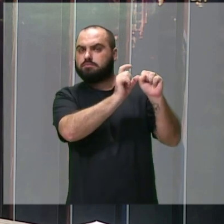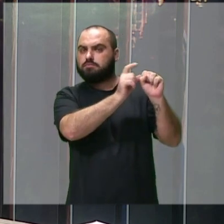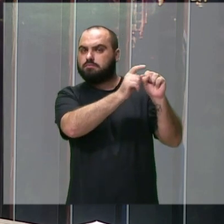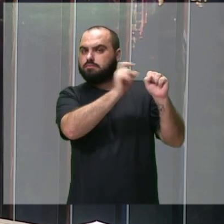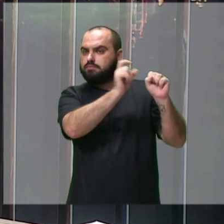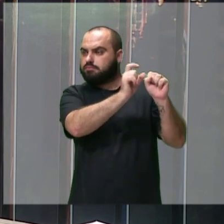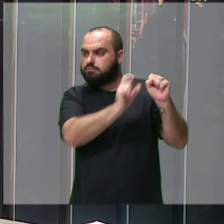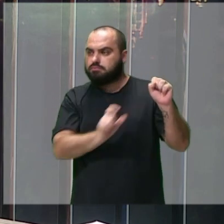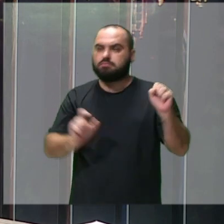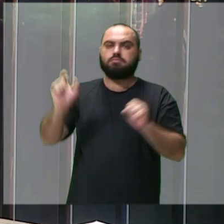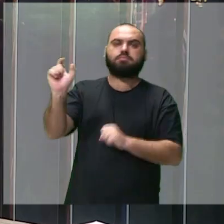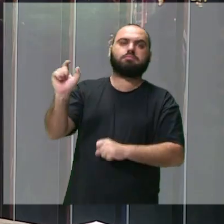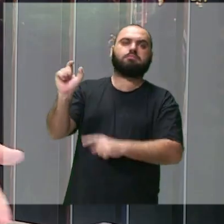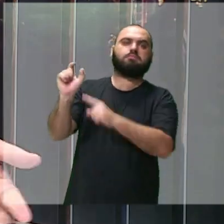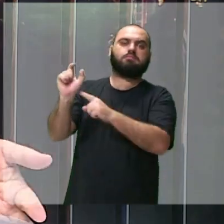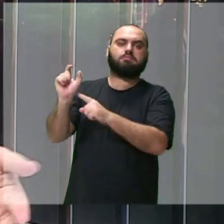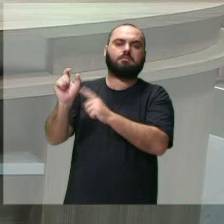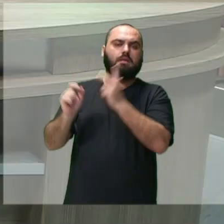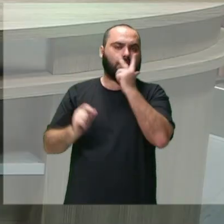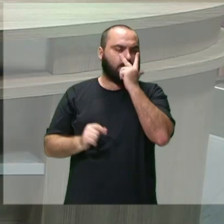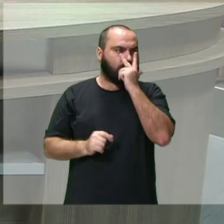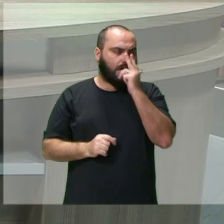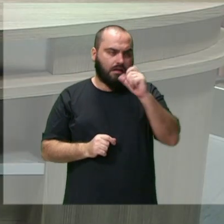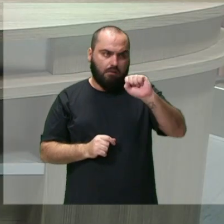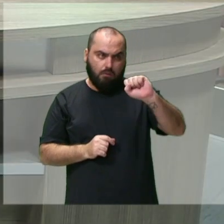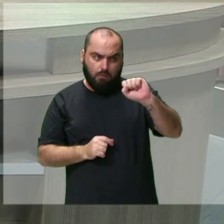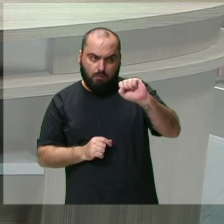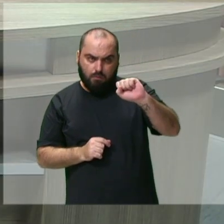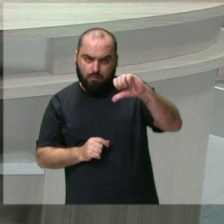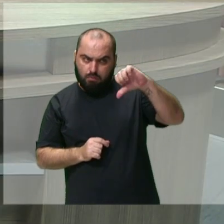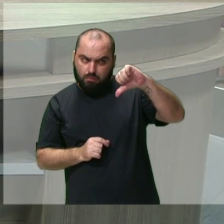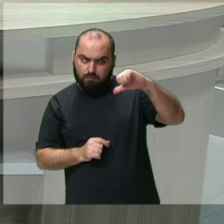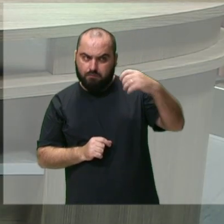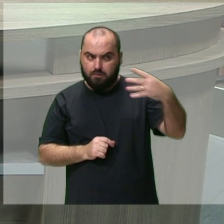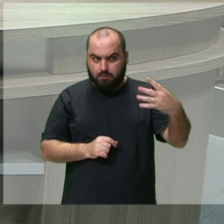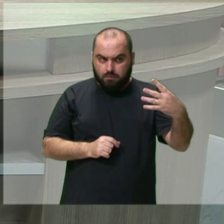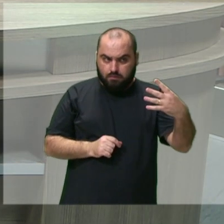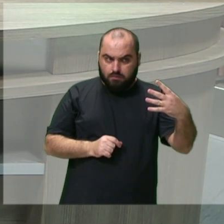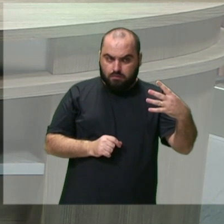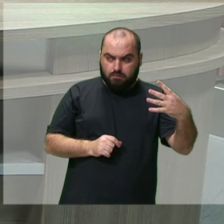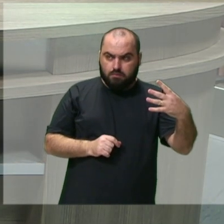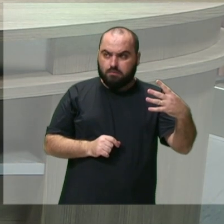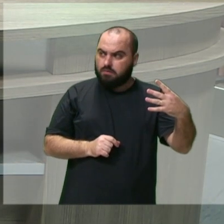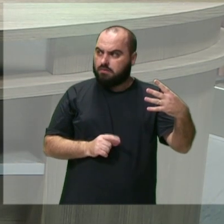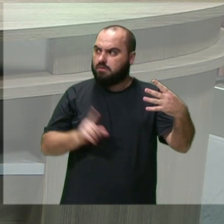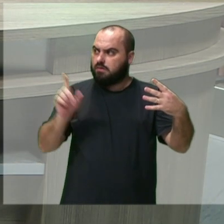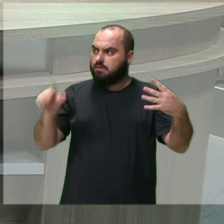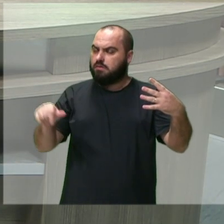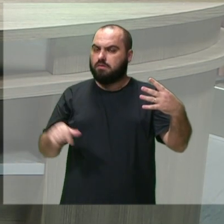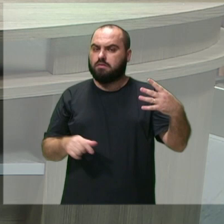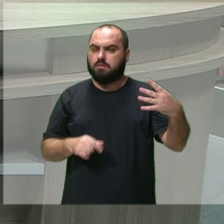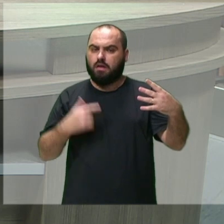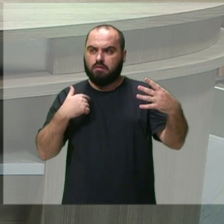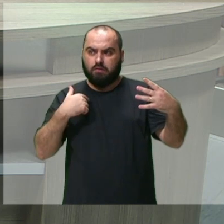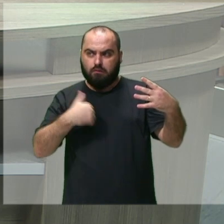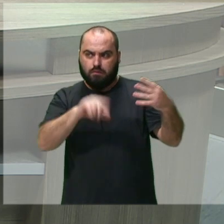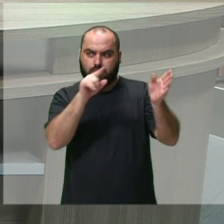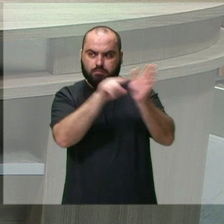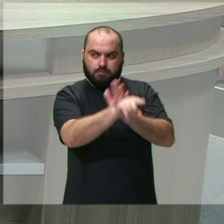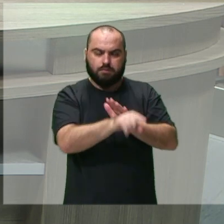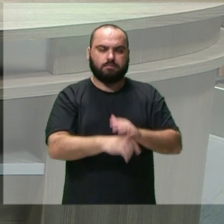como, eu acho que, se eu não me engano, foi em 94, né? Foi. Deixa eu ver. Deixa eu consultar aqui a minha